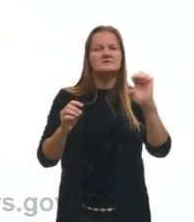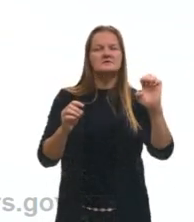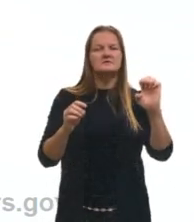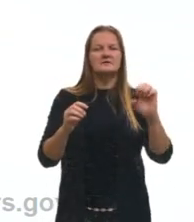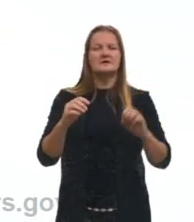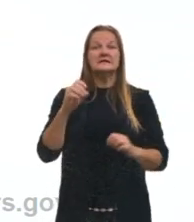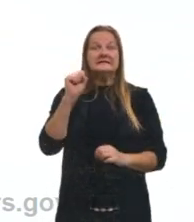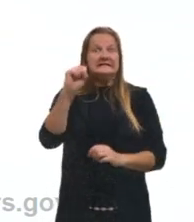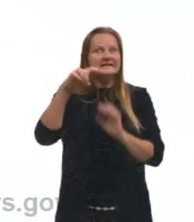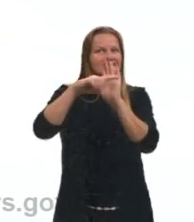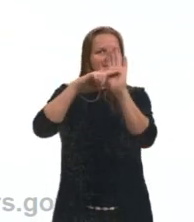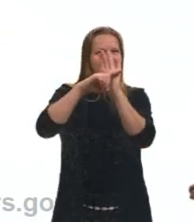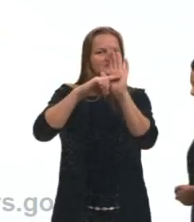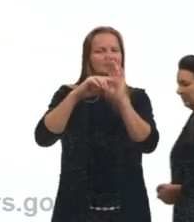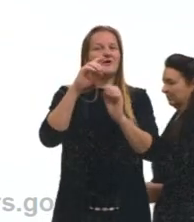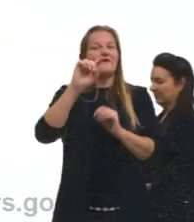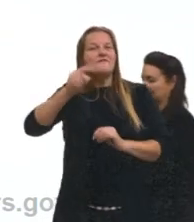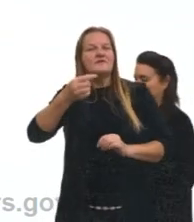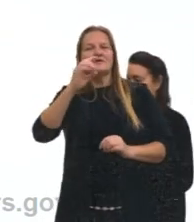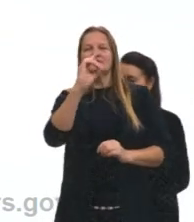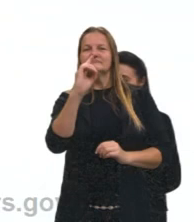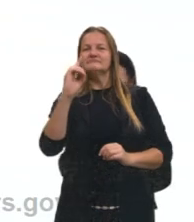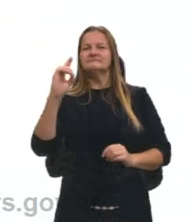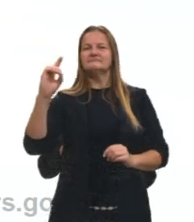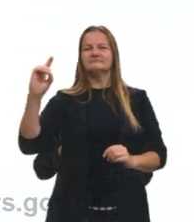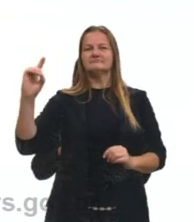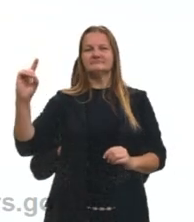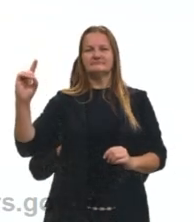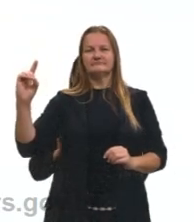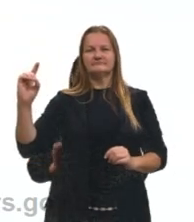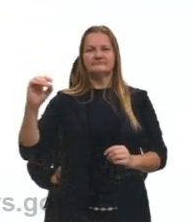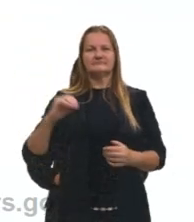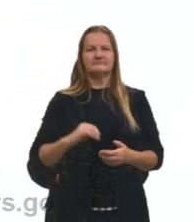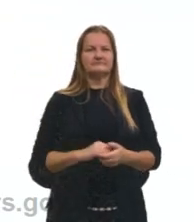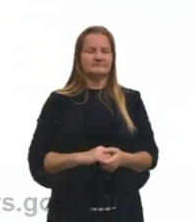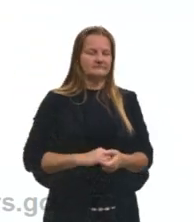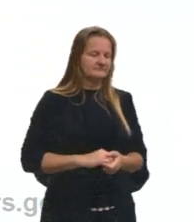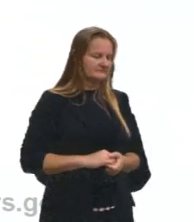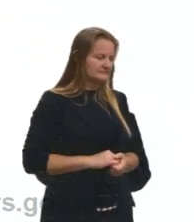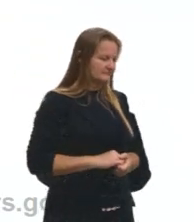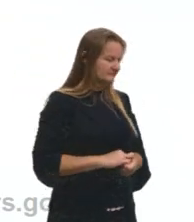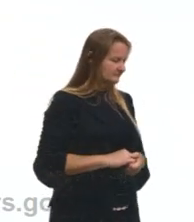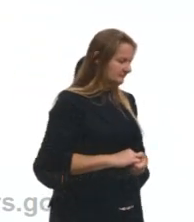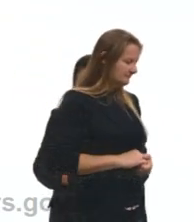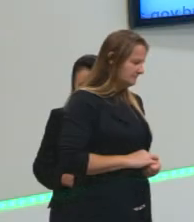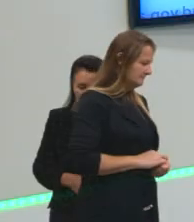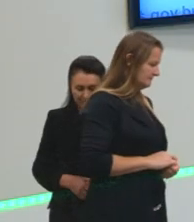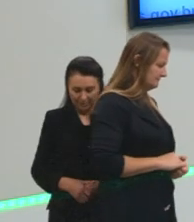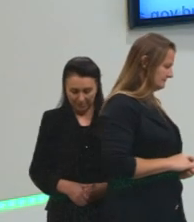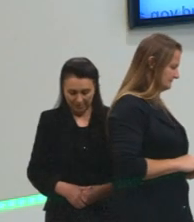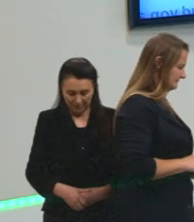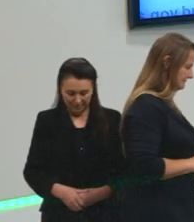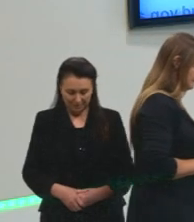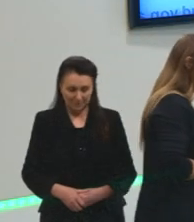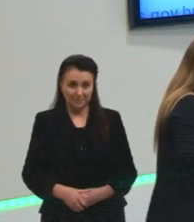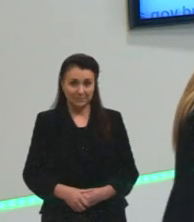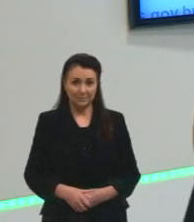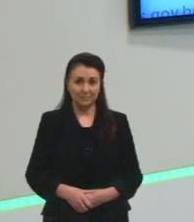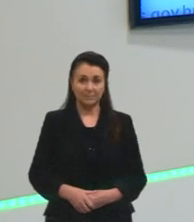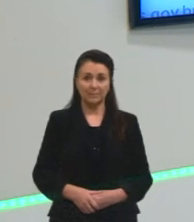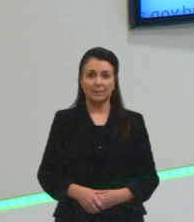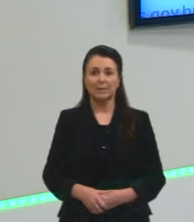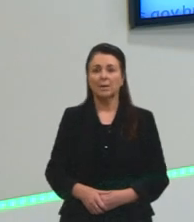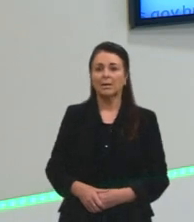se expoente for negativo a, vai para a esquerda só que claro gente isso aqui não é fácil de vocês